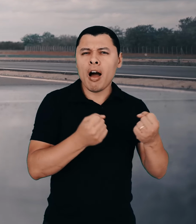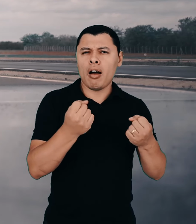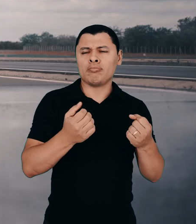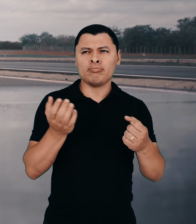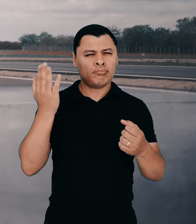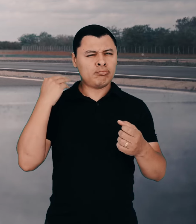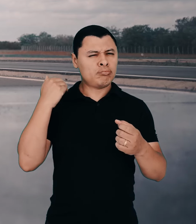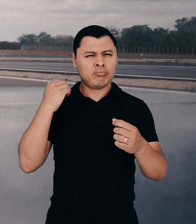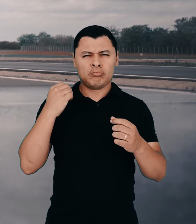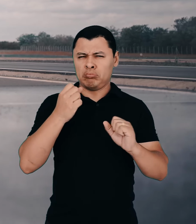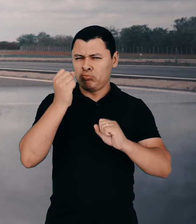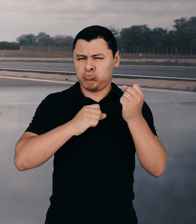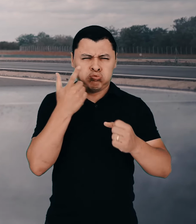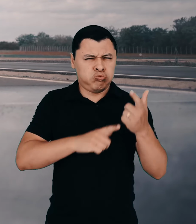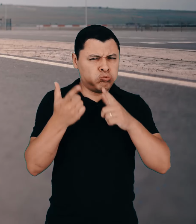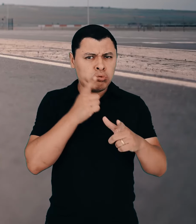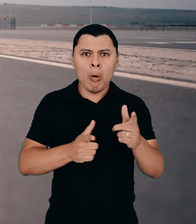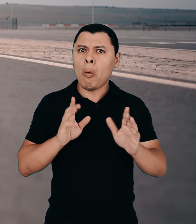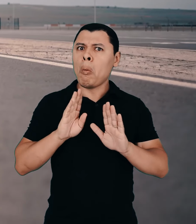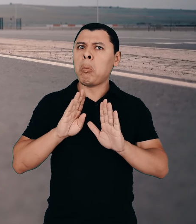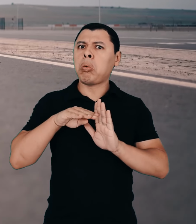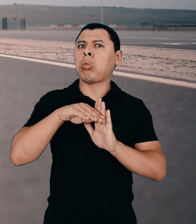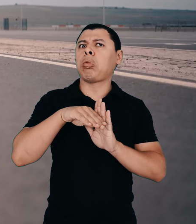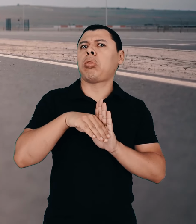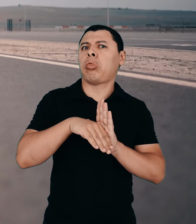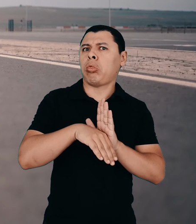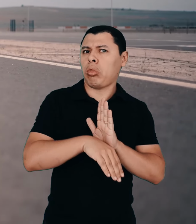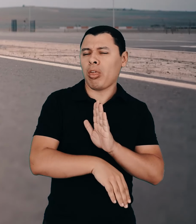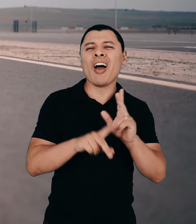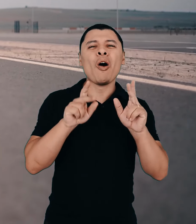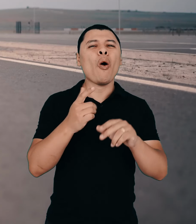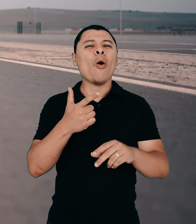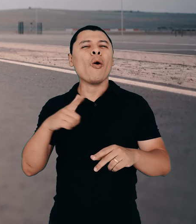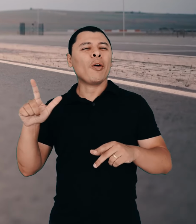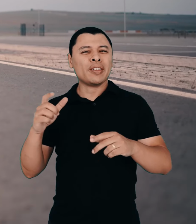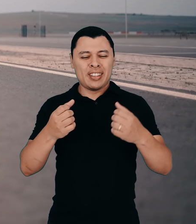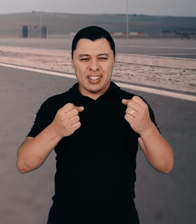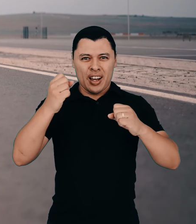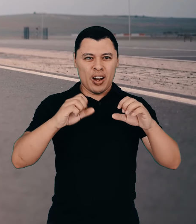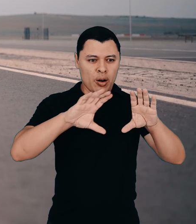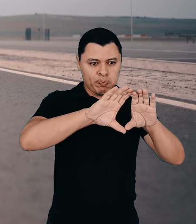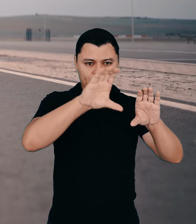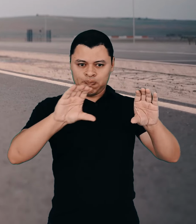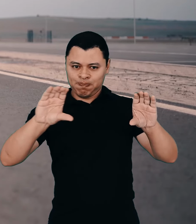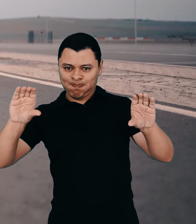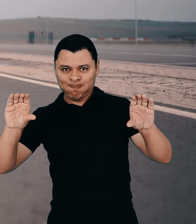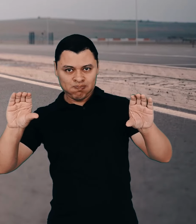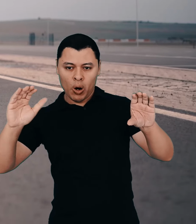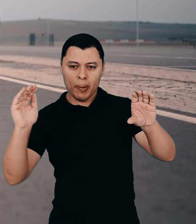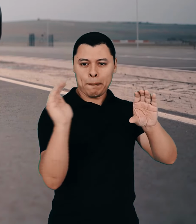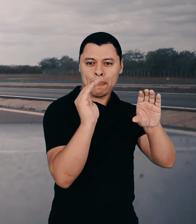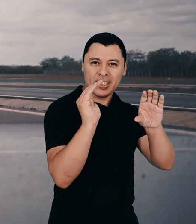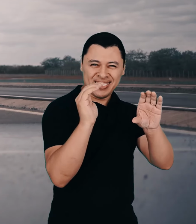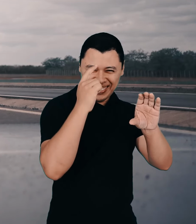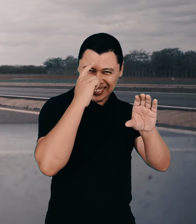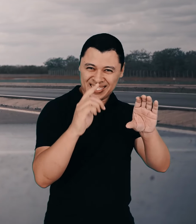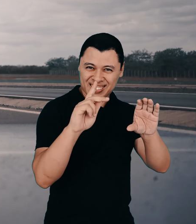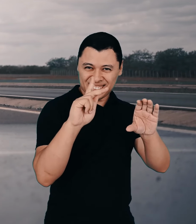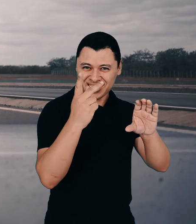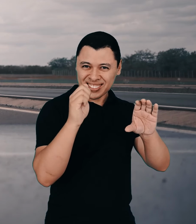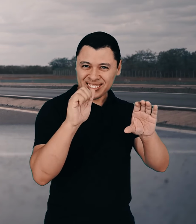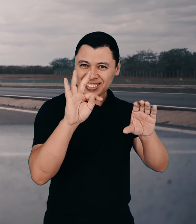tão garantido para a indústria está em pleno declínio, exatamente como foi com os hatches médios, por exemplo. Essa crise dos semicondutores está levando a indústria a